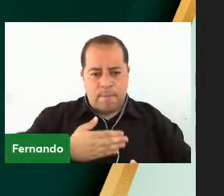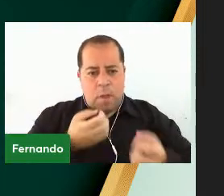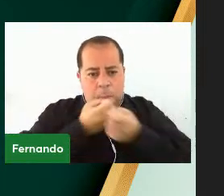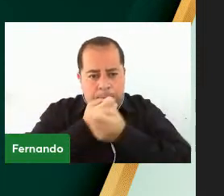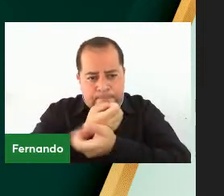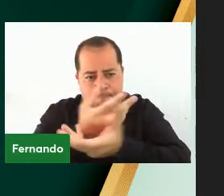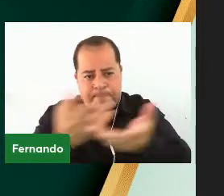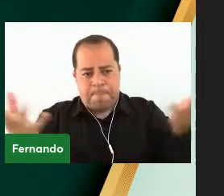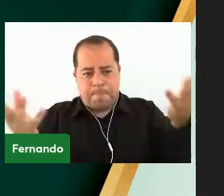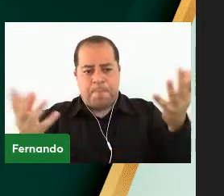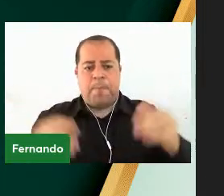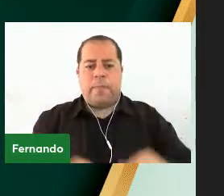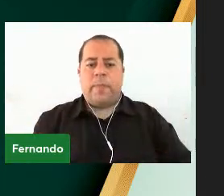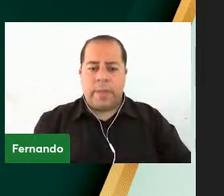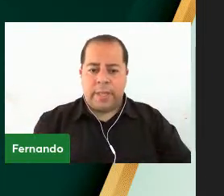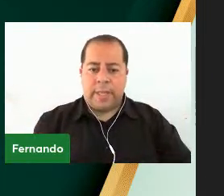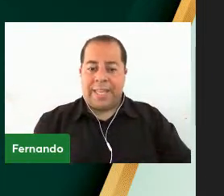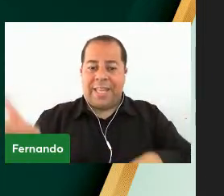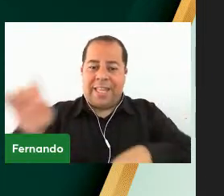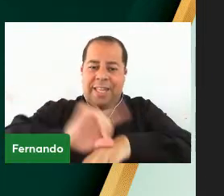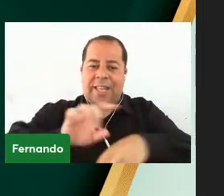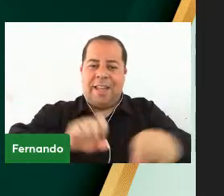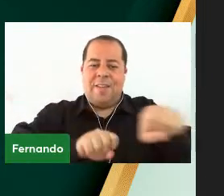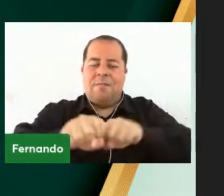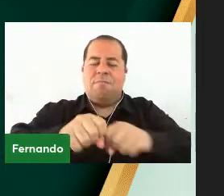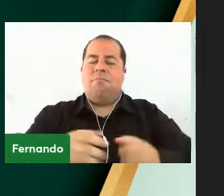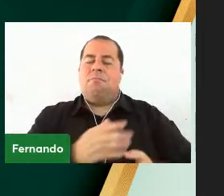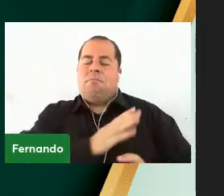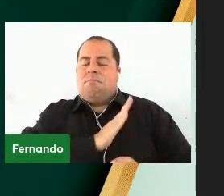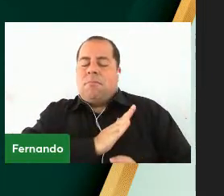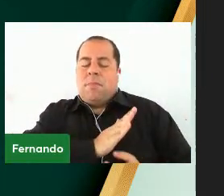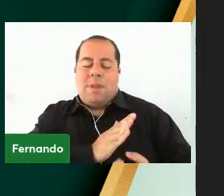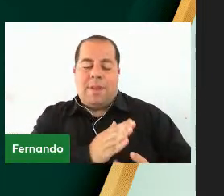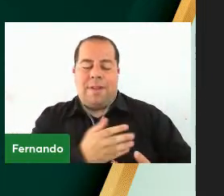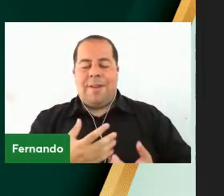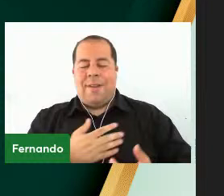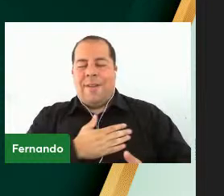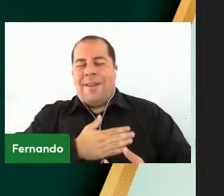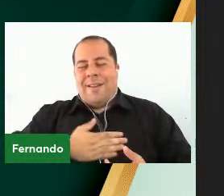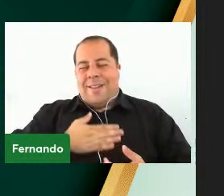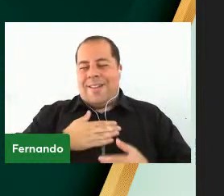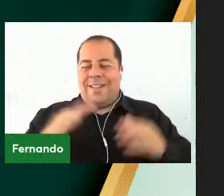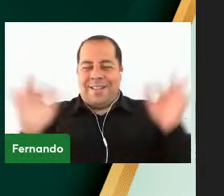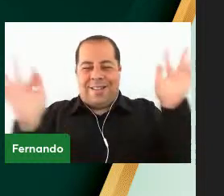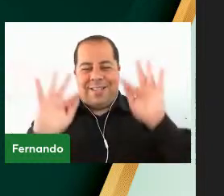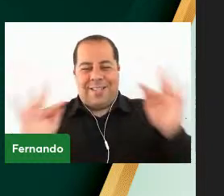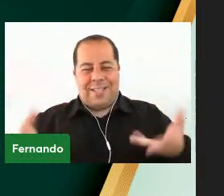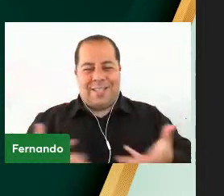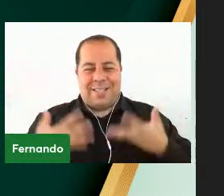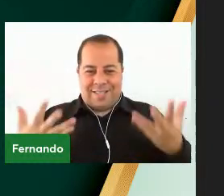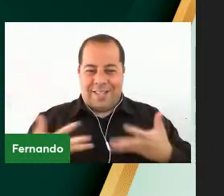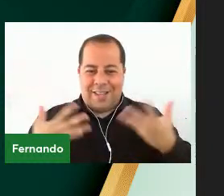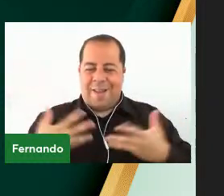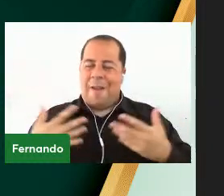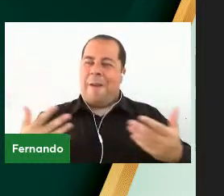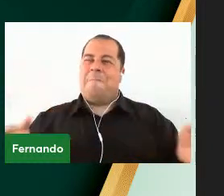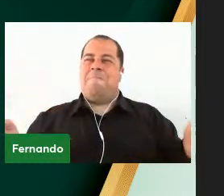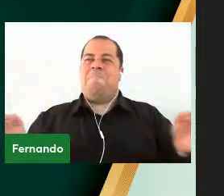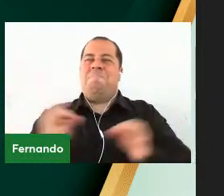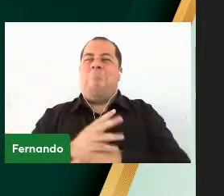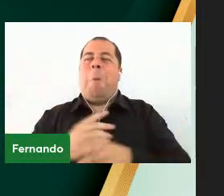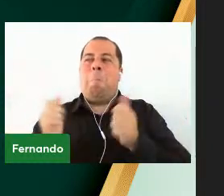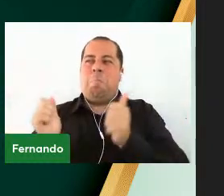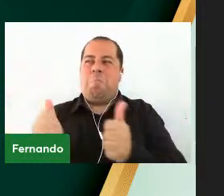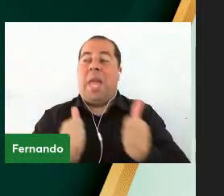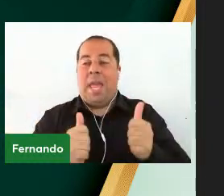vocês. Dias de formatura enchem nosso coração de alegria e esperança, pois nos dão a sensação de dever cumprido e a